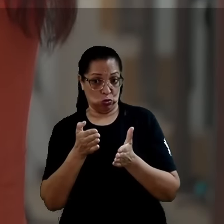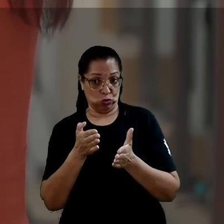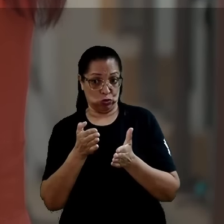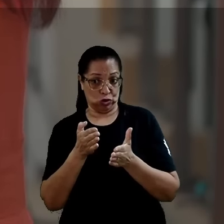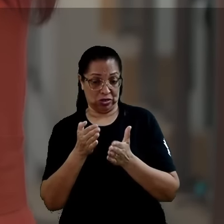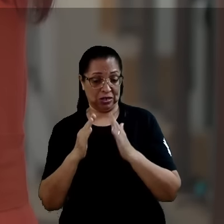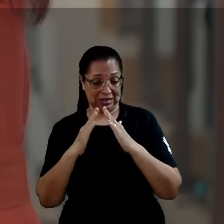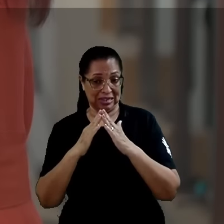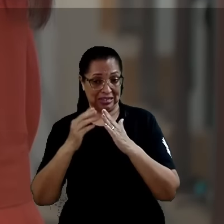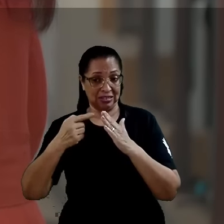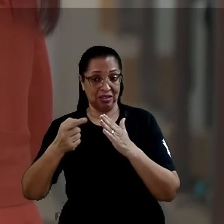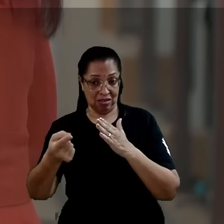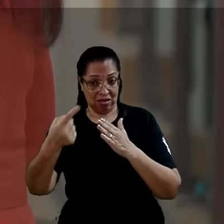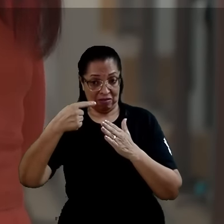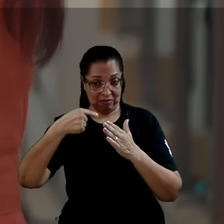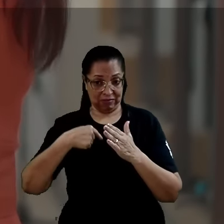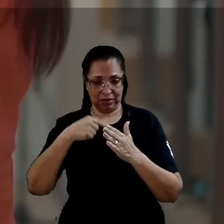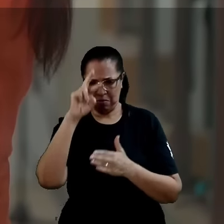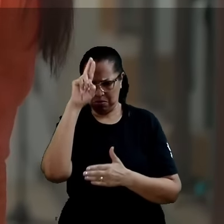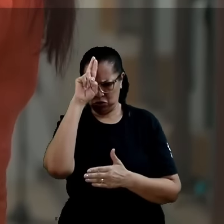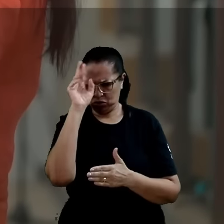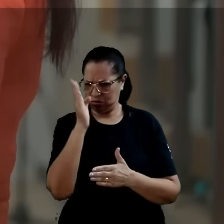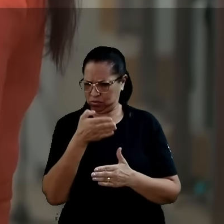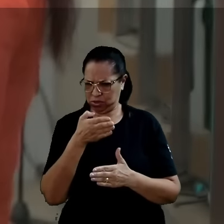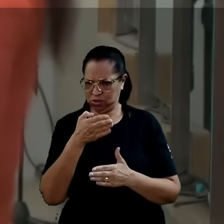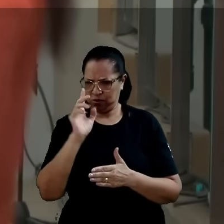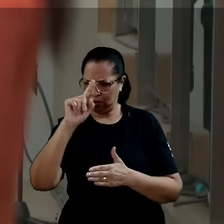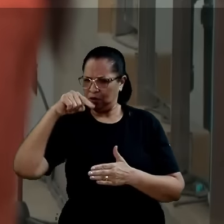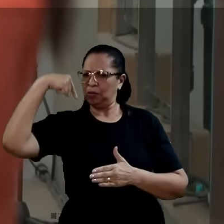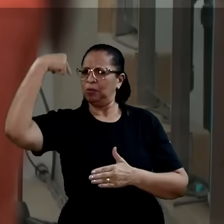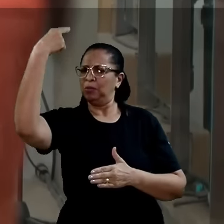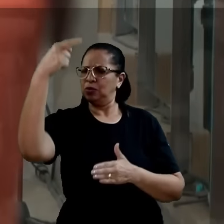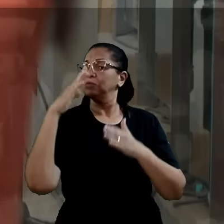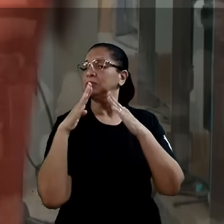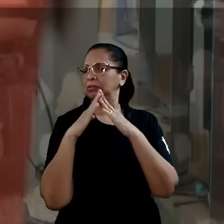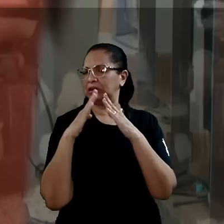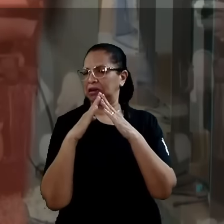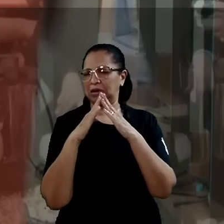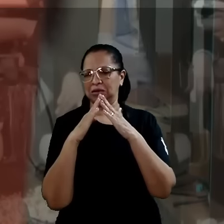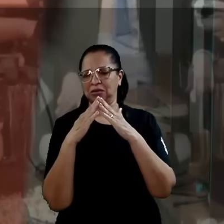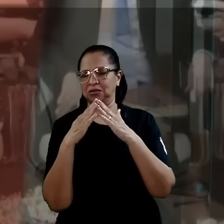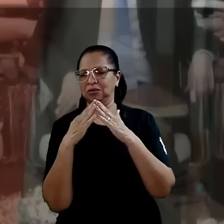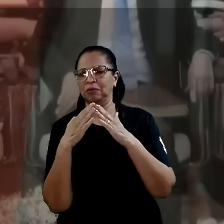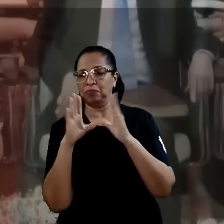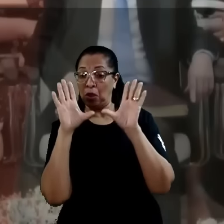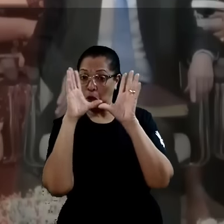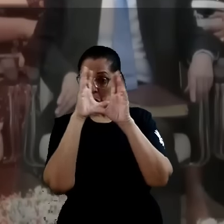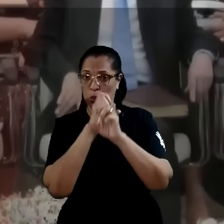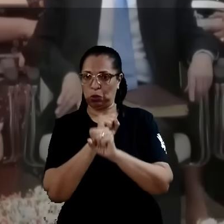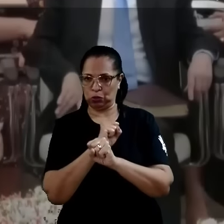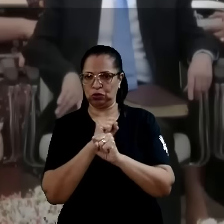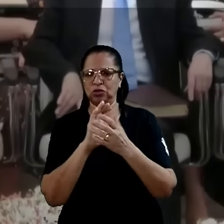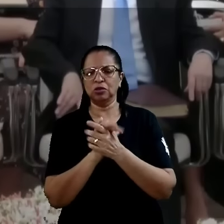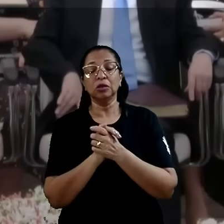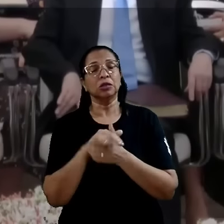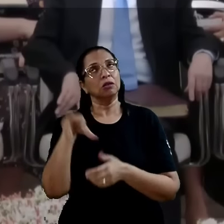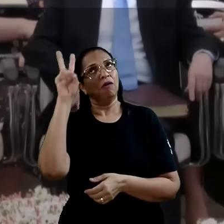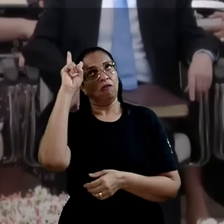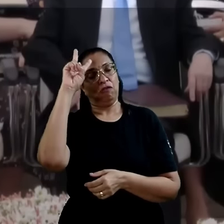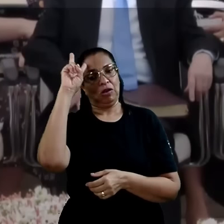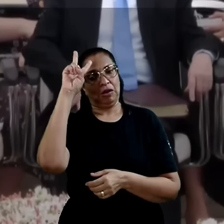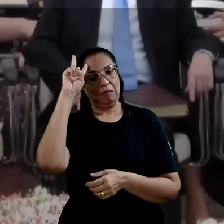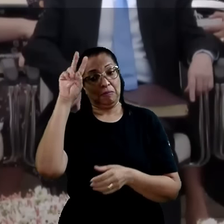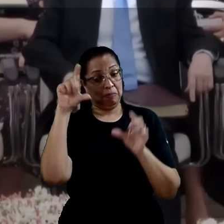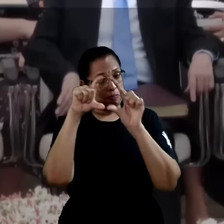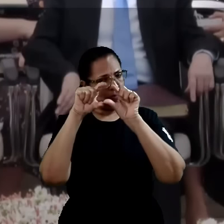e eu sentada falando com o pai ali na madrugada Deus me fez lembrar de uma frase que eu já vi se tiver errado me